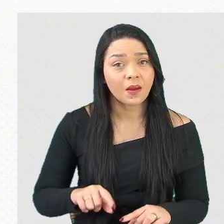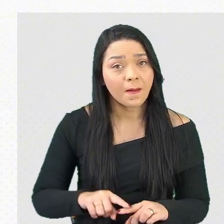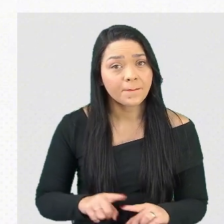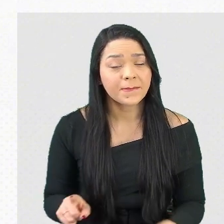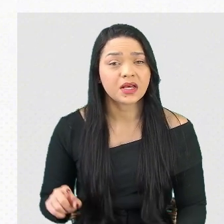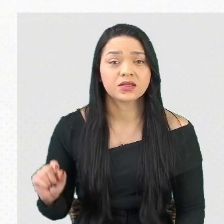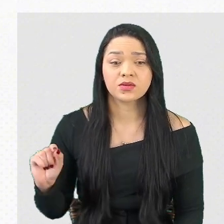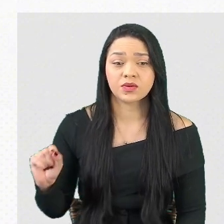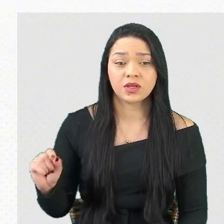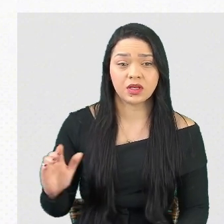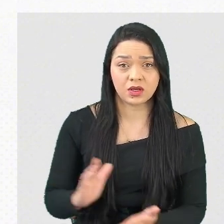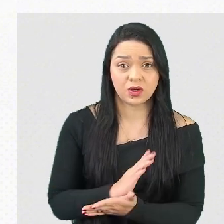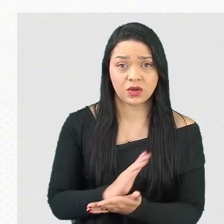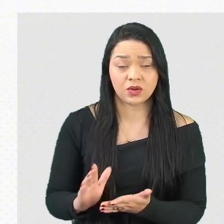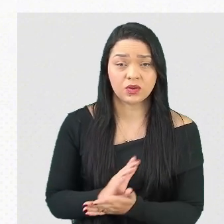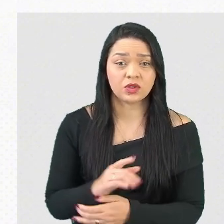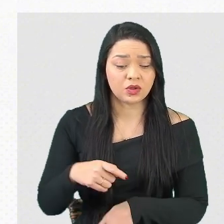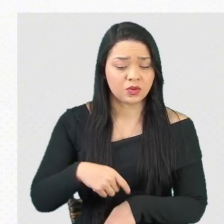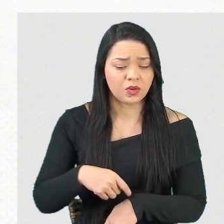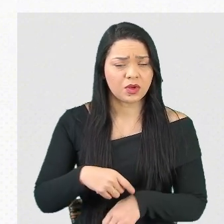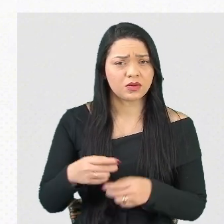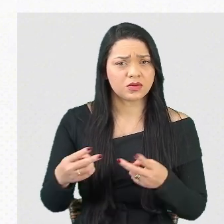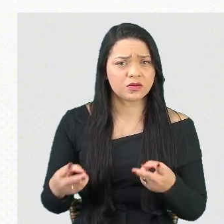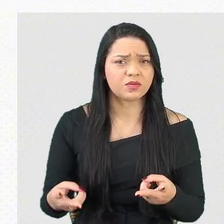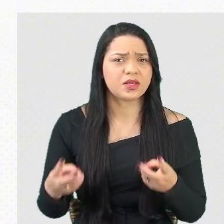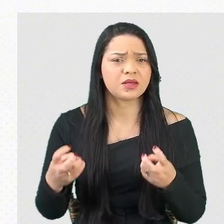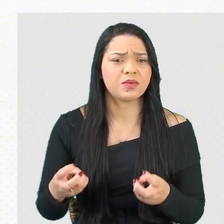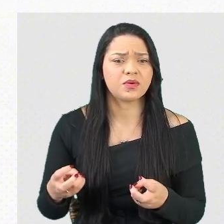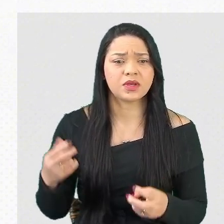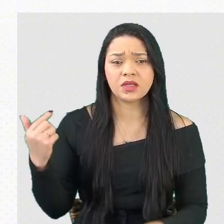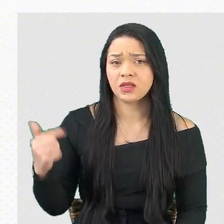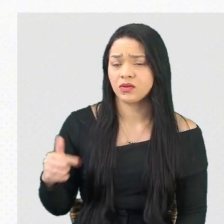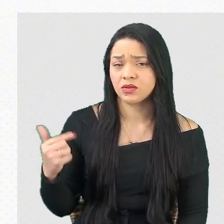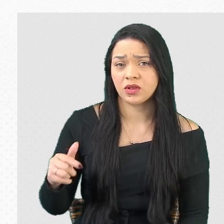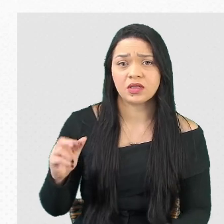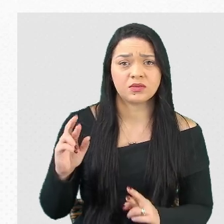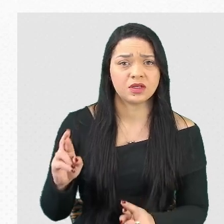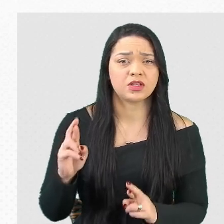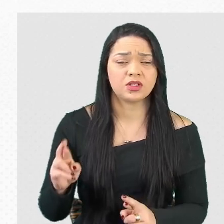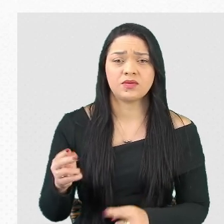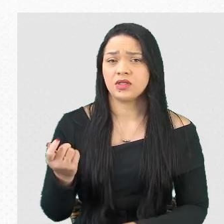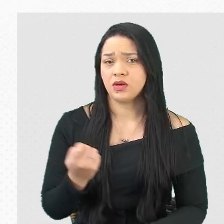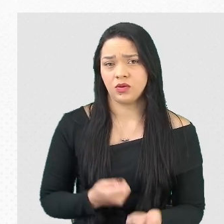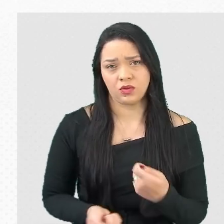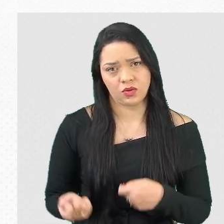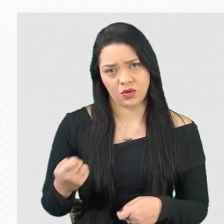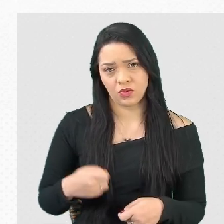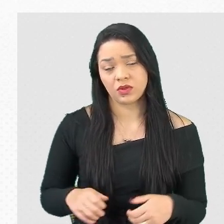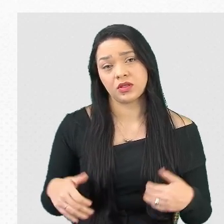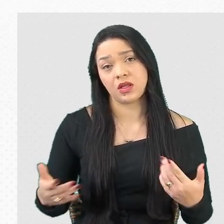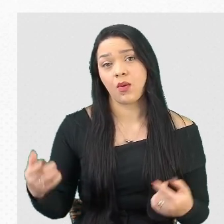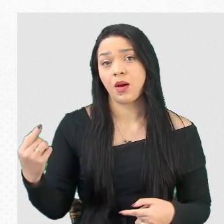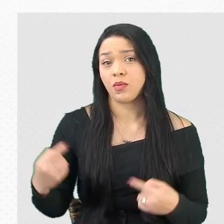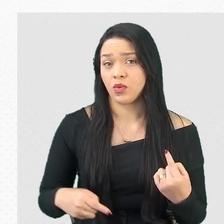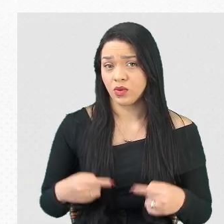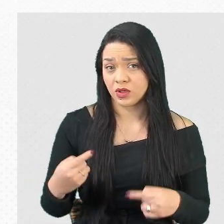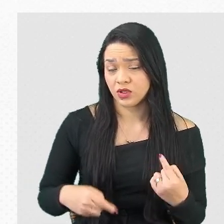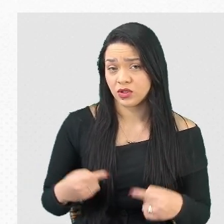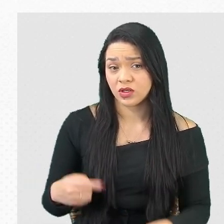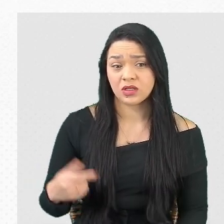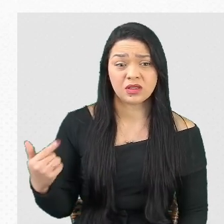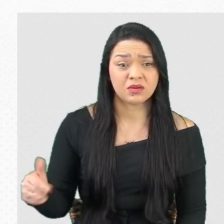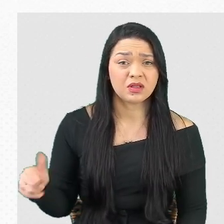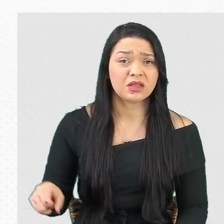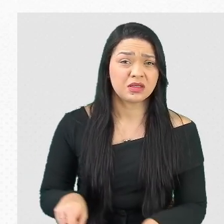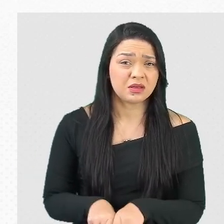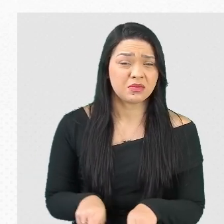mas em algum momento eles observavam que isso não atendia mais suas expectativas econômicas. A política e socialmente não atendiam mais, até que a